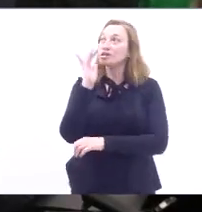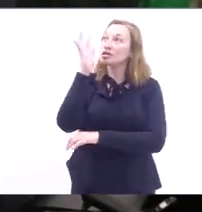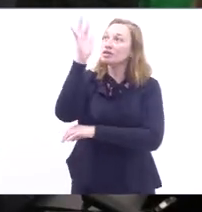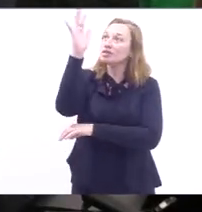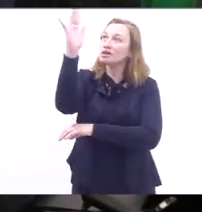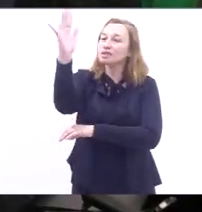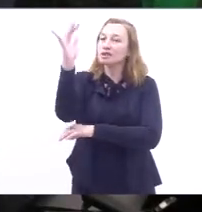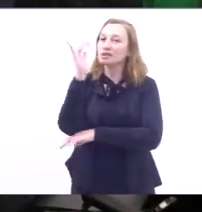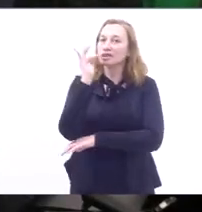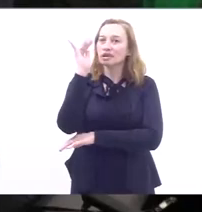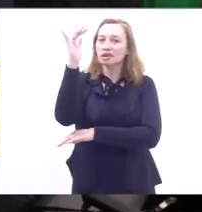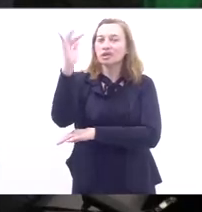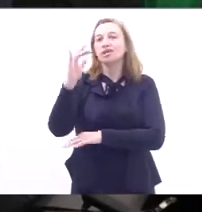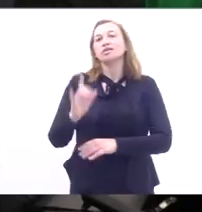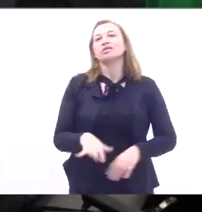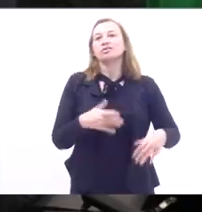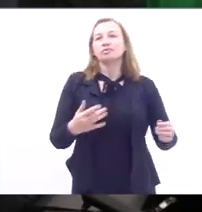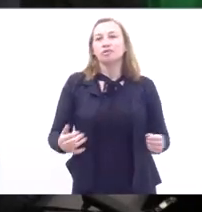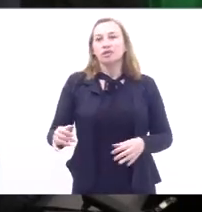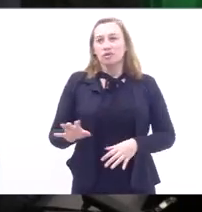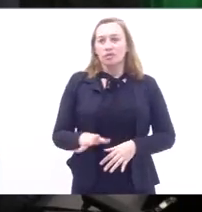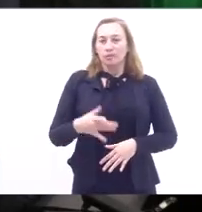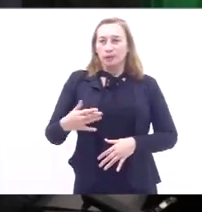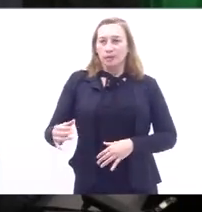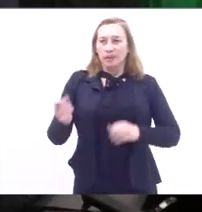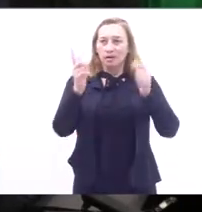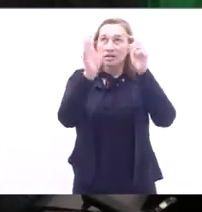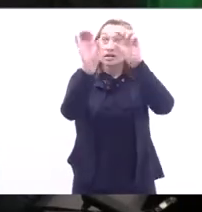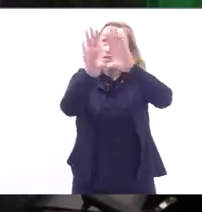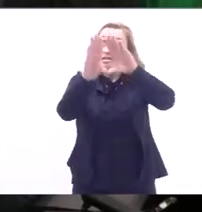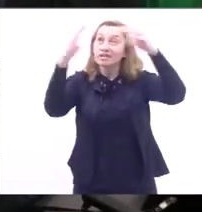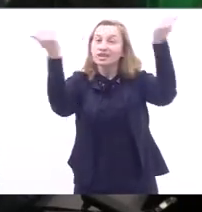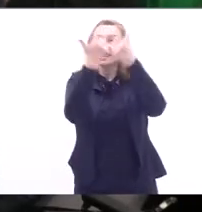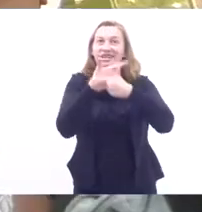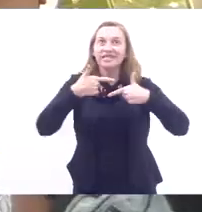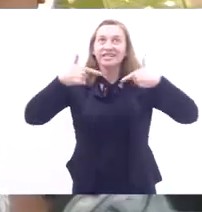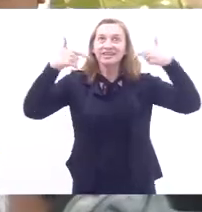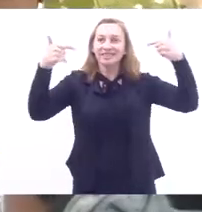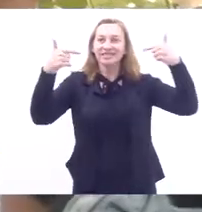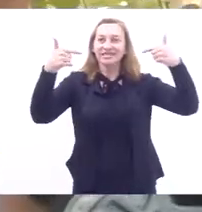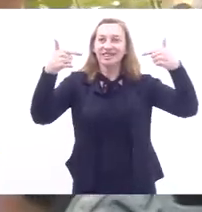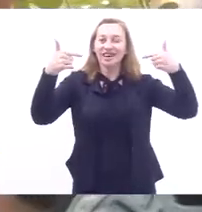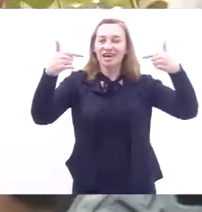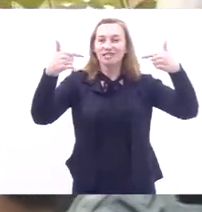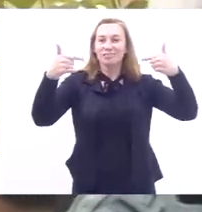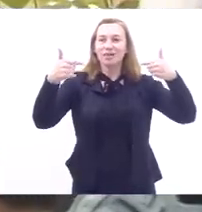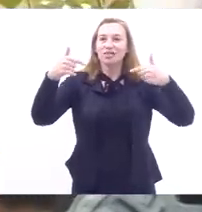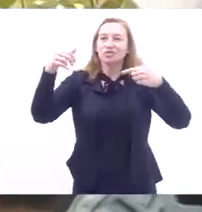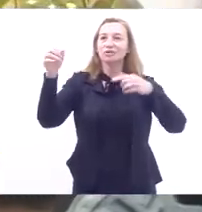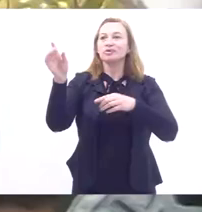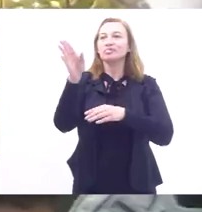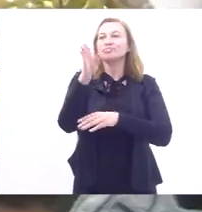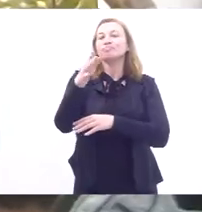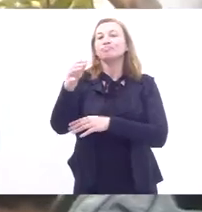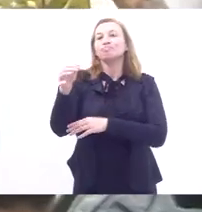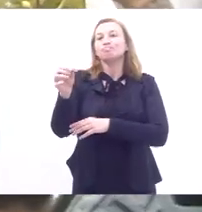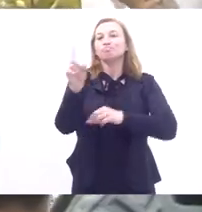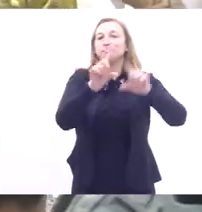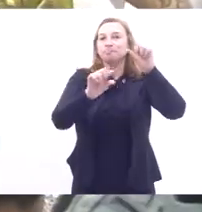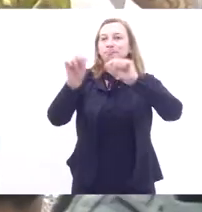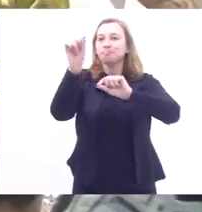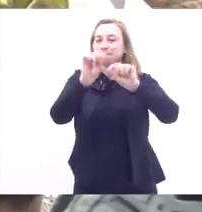esperança, terra desce. Sem teu formoso céu, risonho e límpido, a imagem do